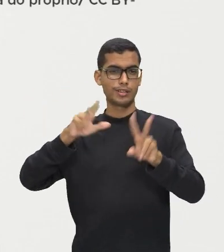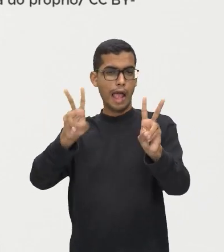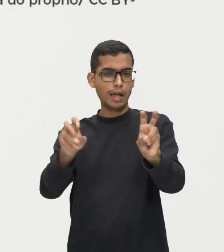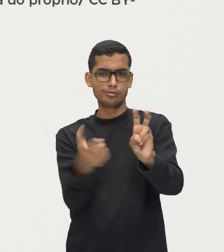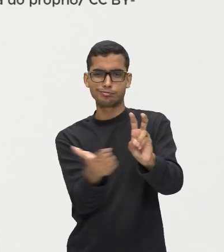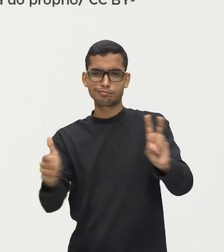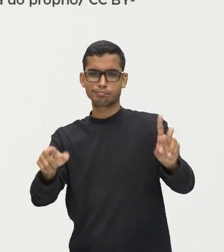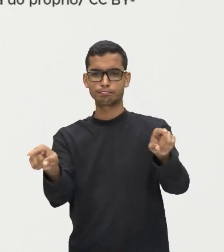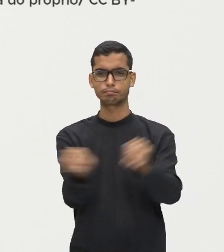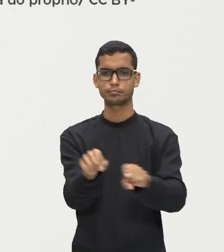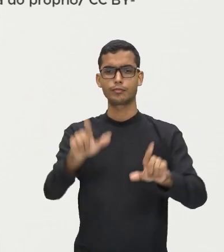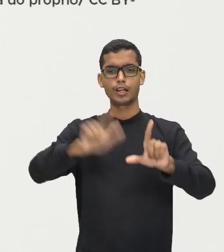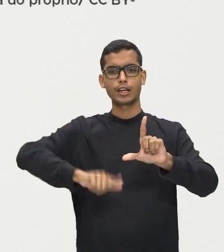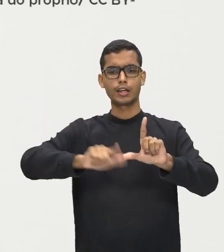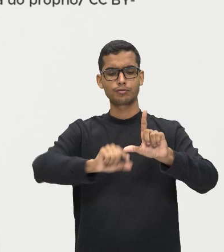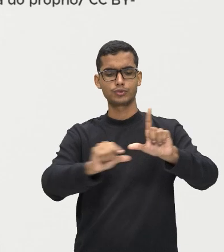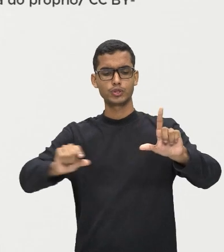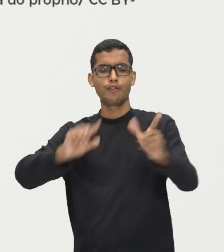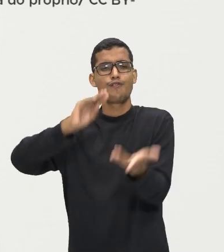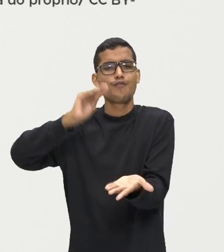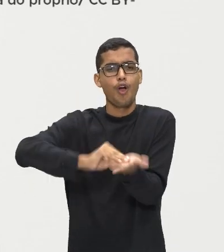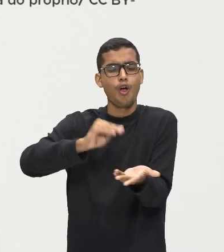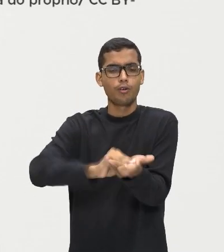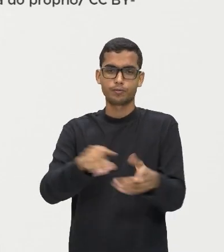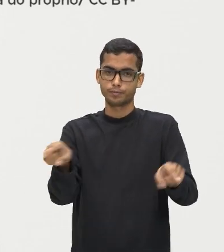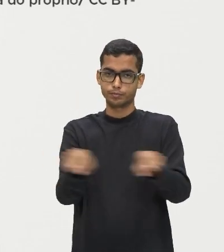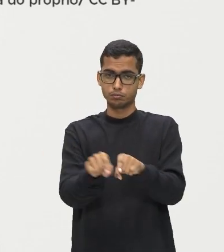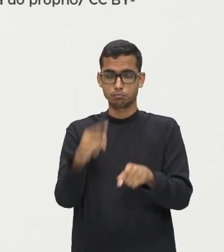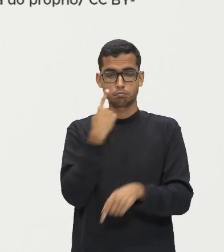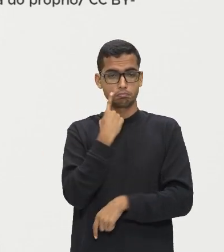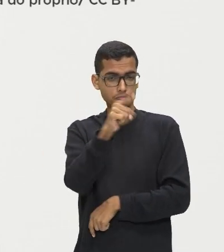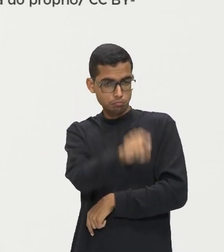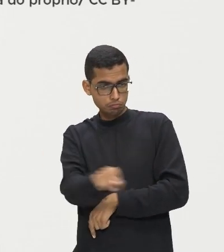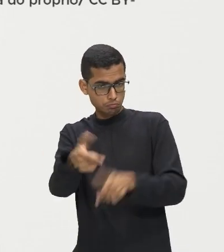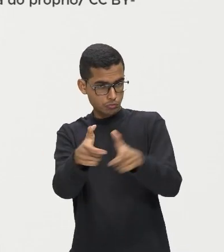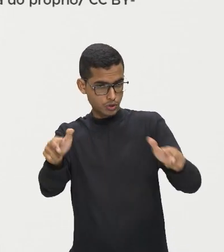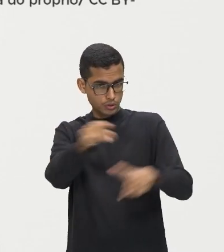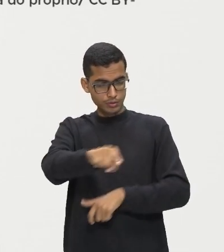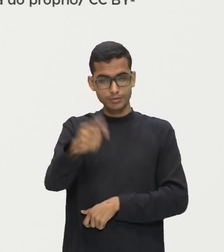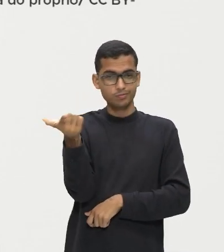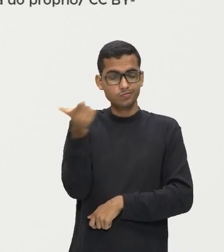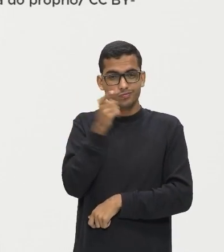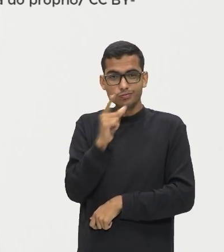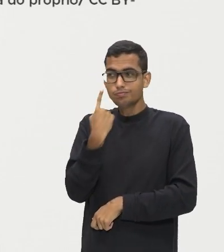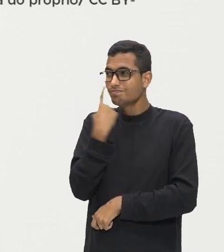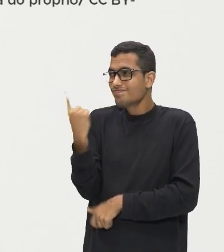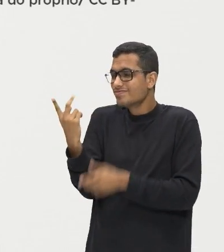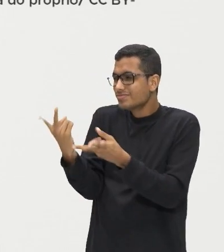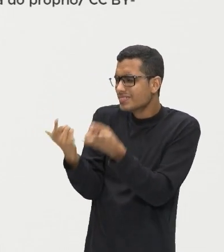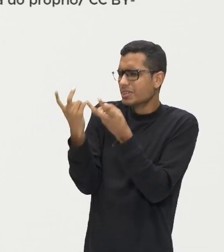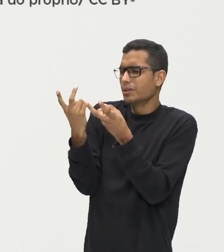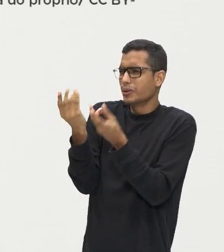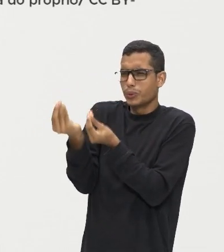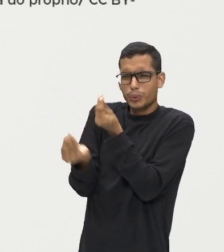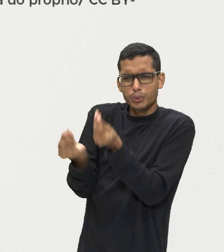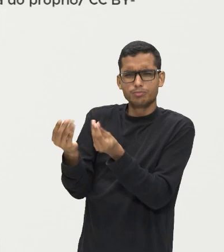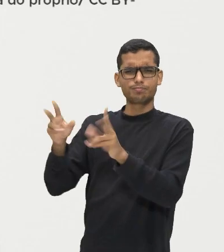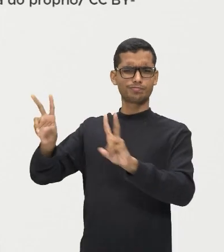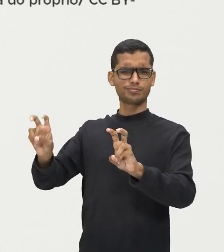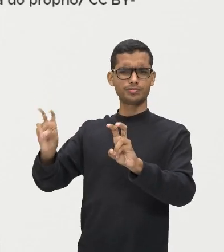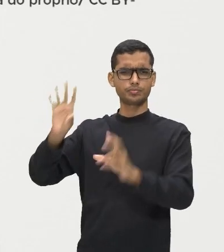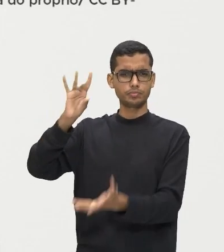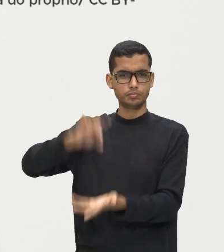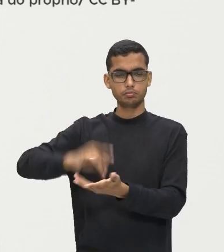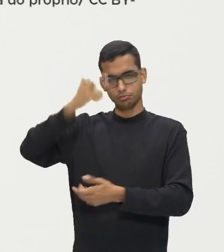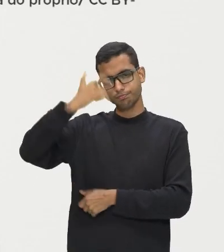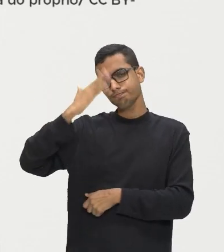tem uma legenda. Então, talvez alguns de vocês não tenham condições de identificar qual é o tema. Eu sei